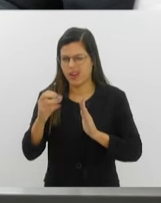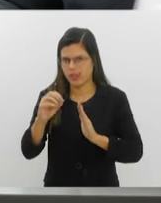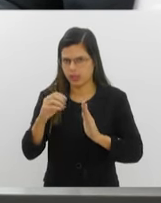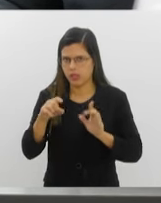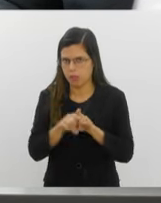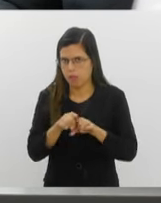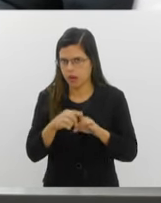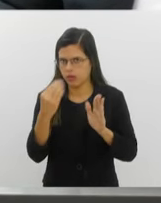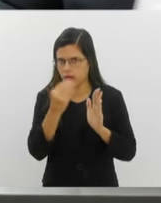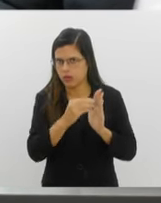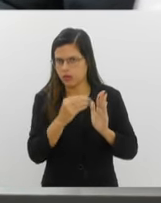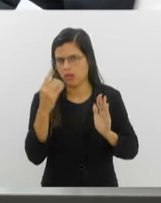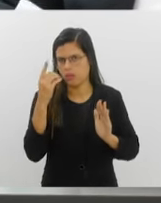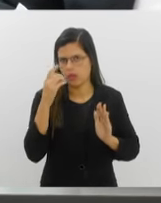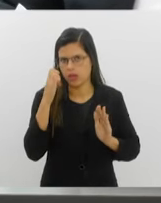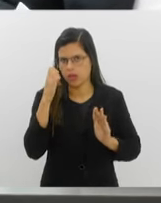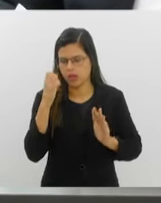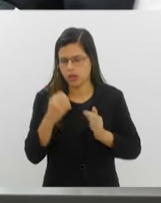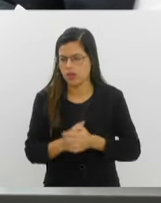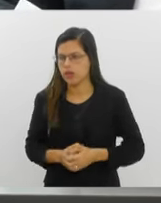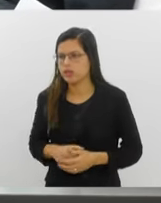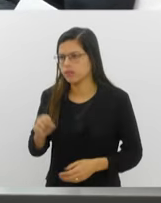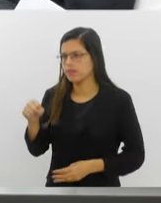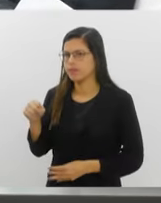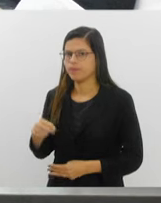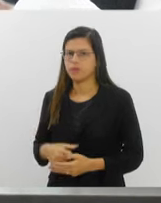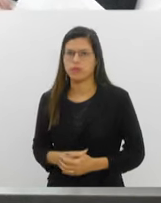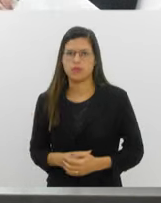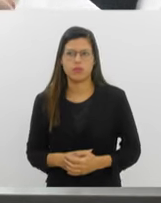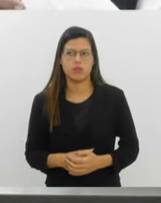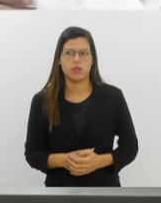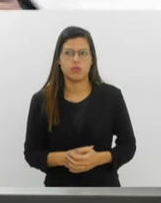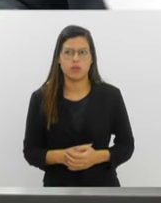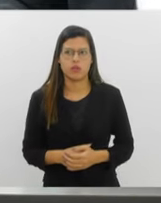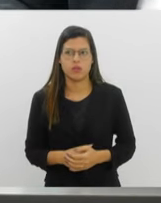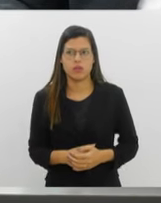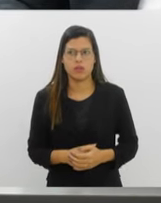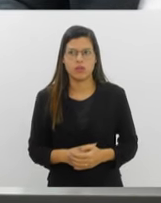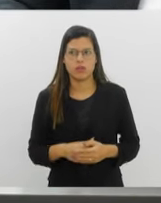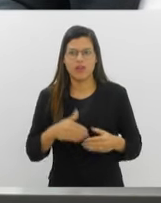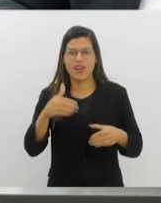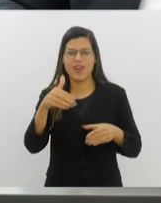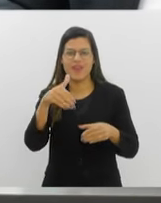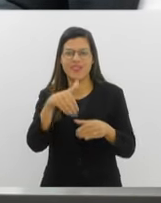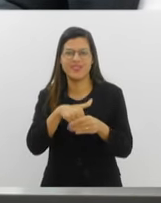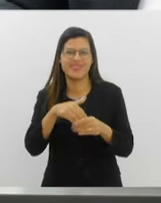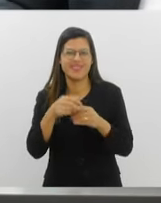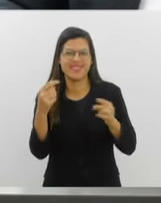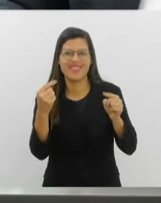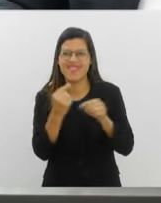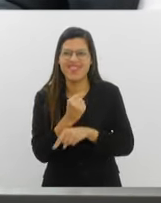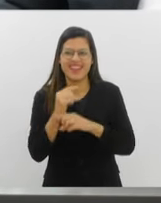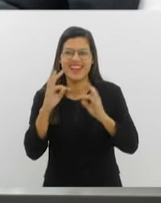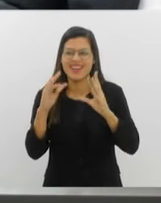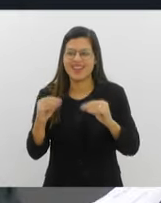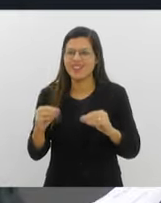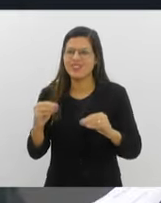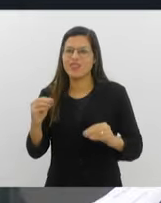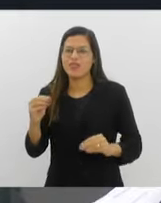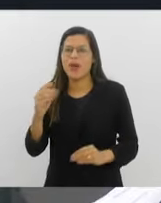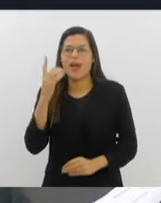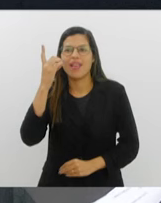É. Senhor presidente, eu vou votar contrário a tudo. A deputada Élica está muito rica, está cheia de patrimônio. É